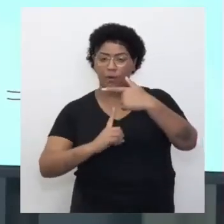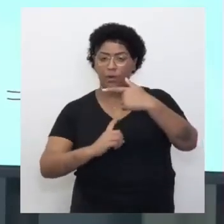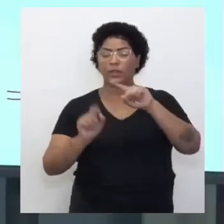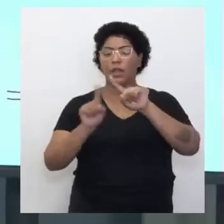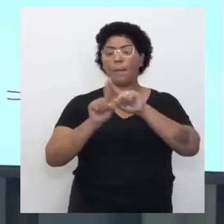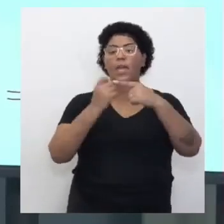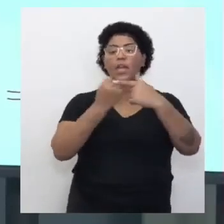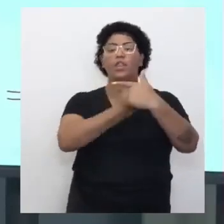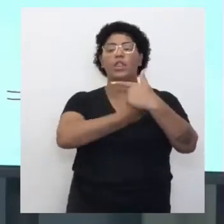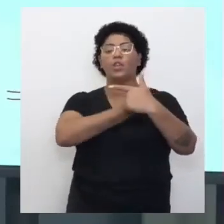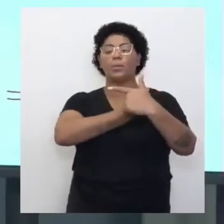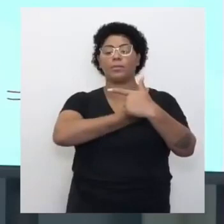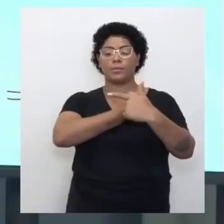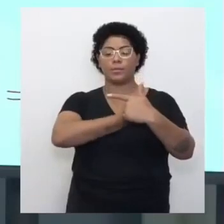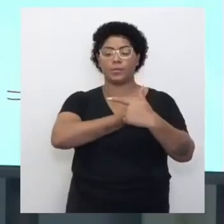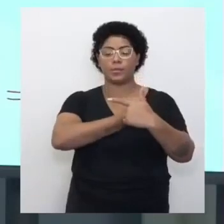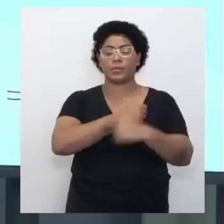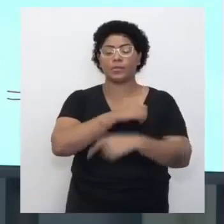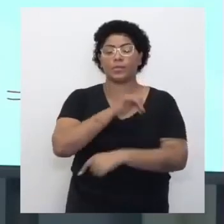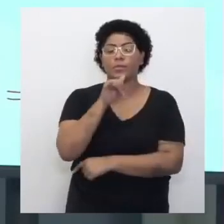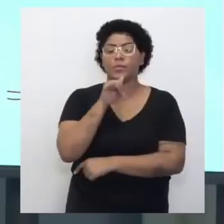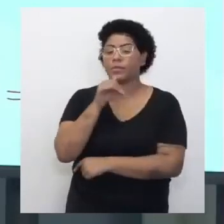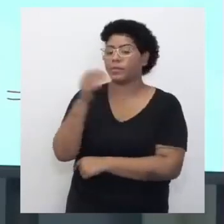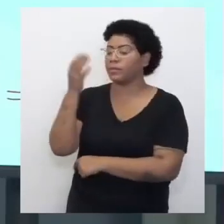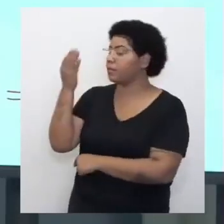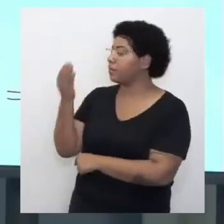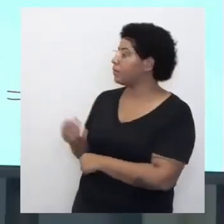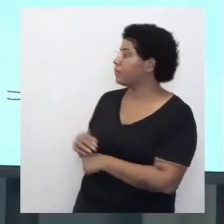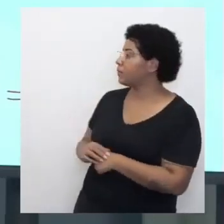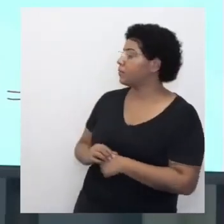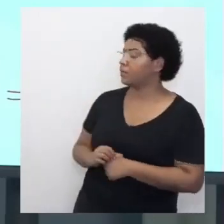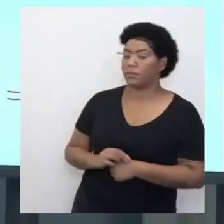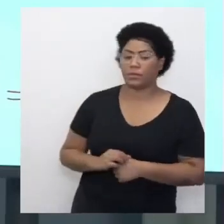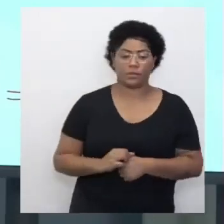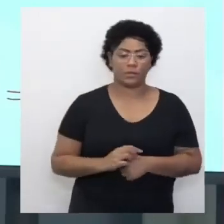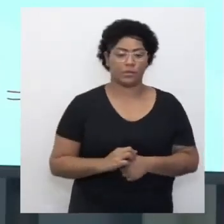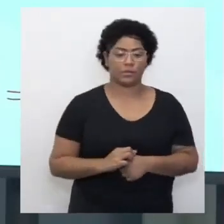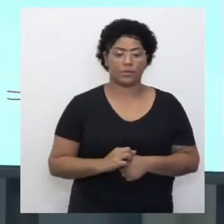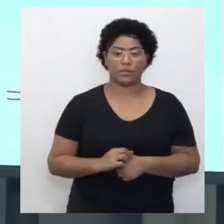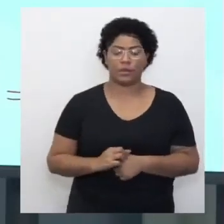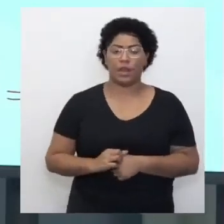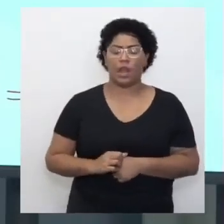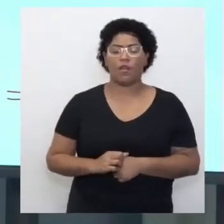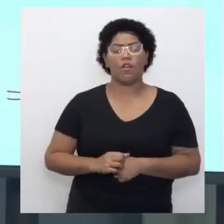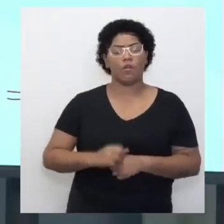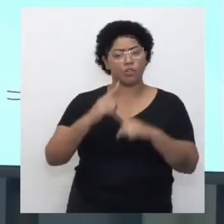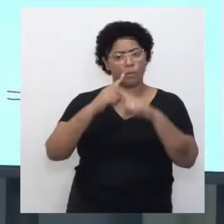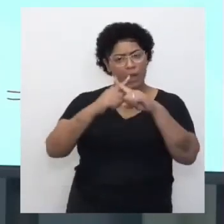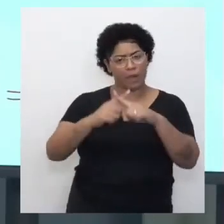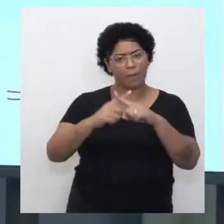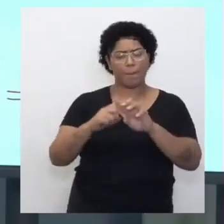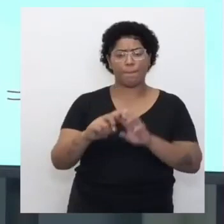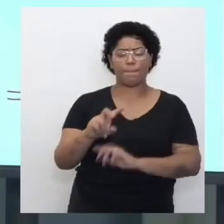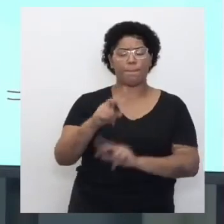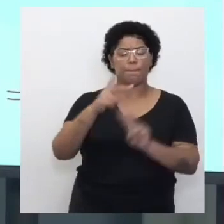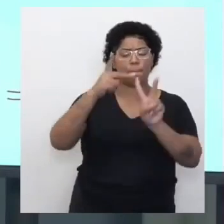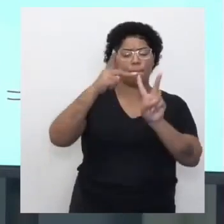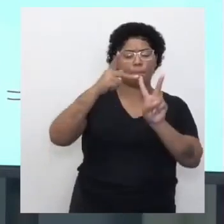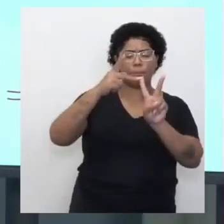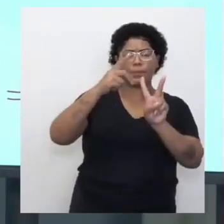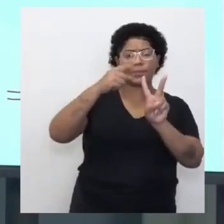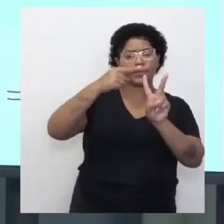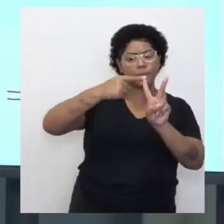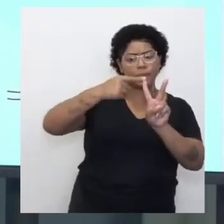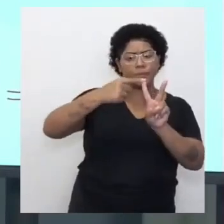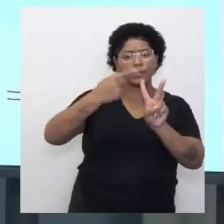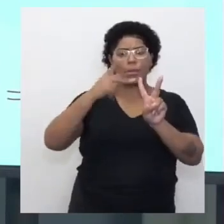mesmo número. Neste caso, eu vou multiplicar pela própria raiz de 5. Porque nós sabemos de